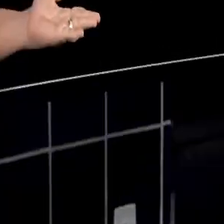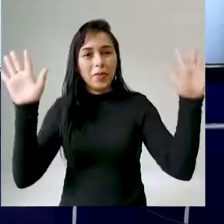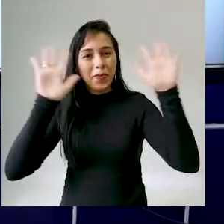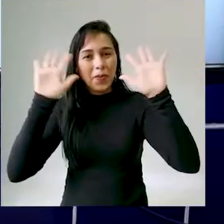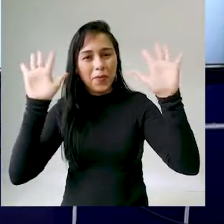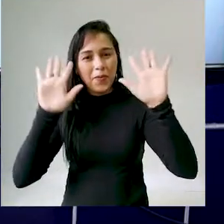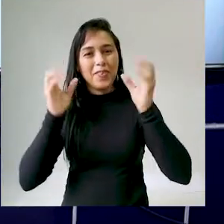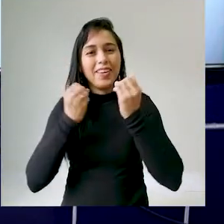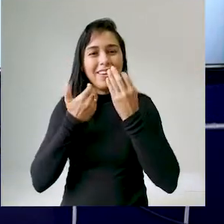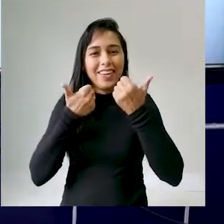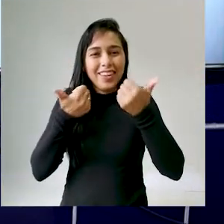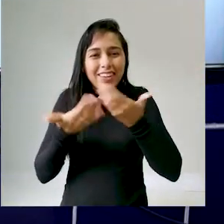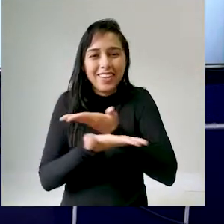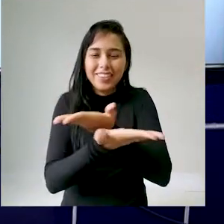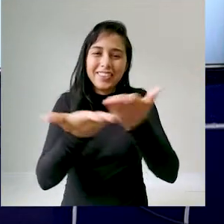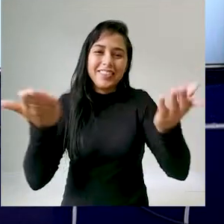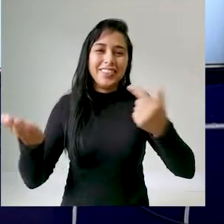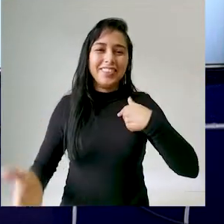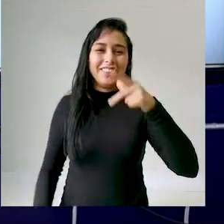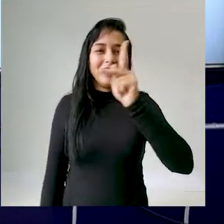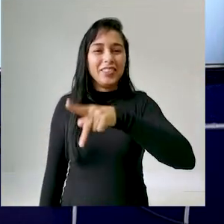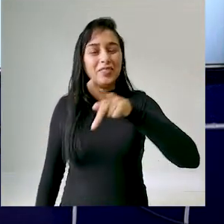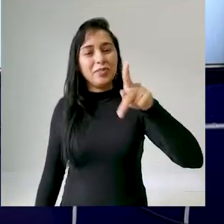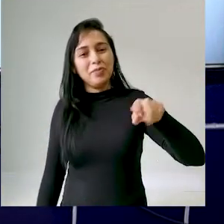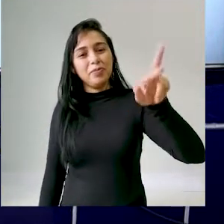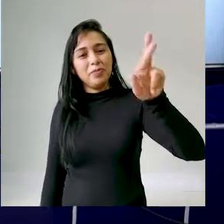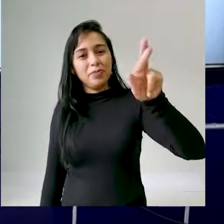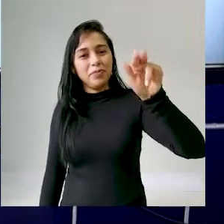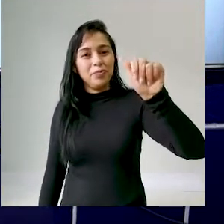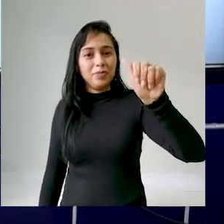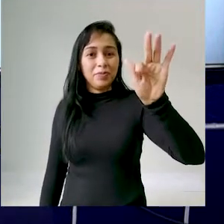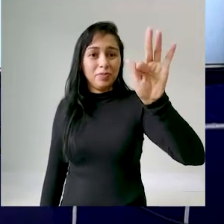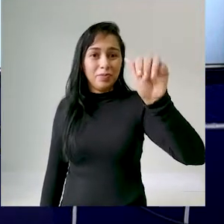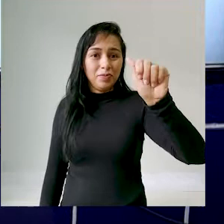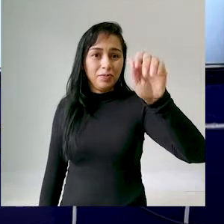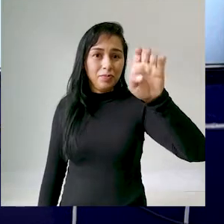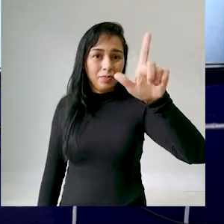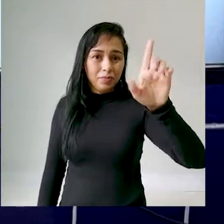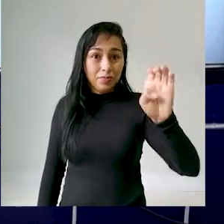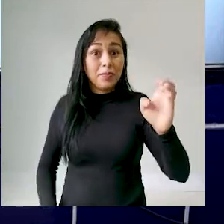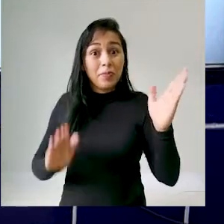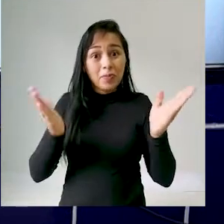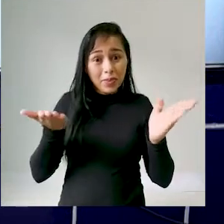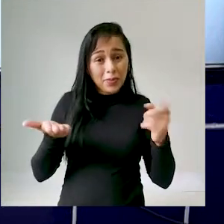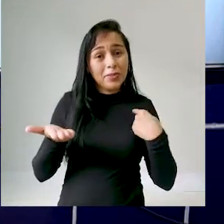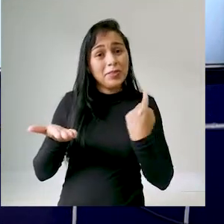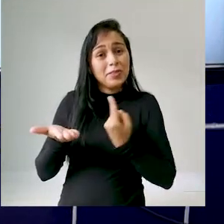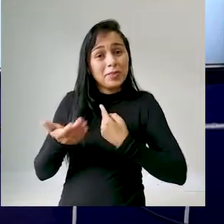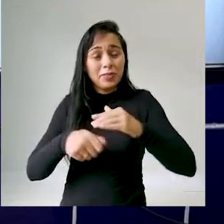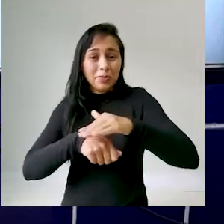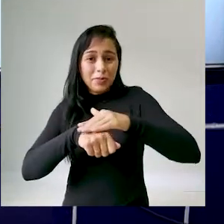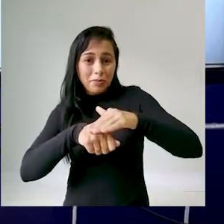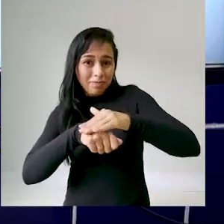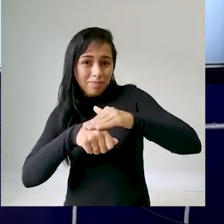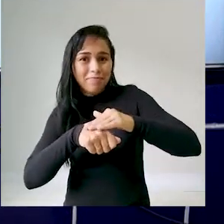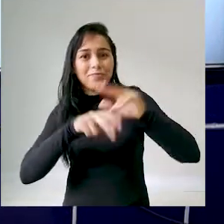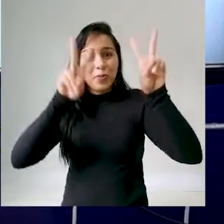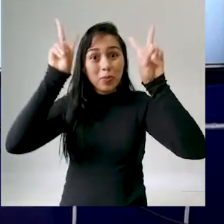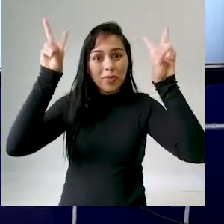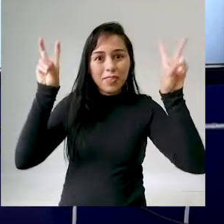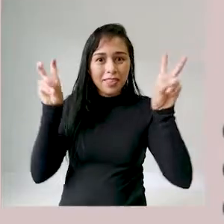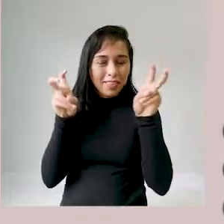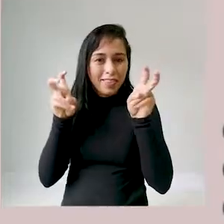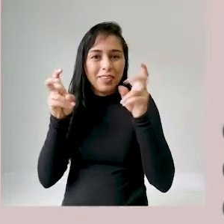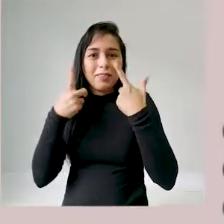Rafaele. Olá, tudo bem com vocês? Eu sou a professora Rafaele e hoje nós vamos conversar sobre linguagem e